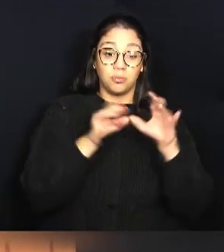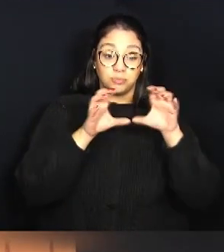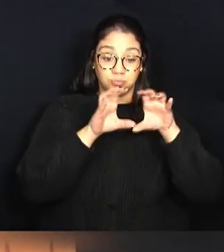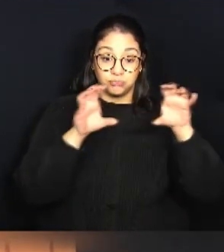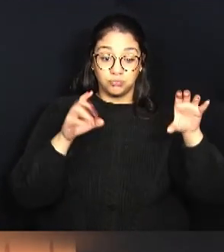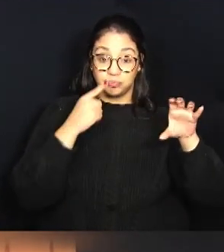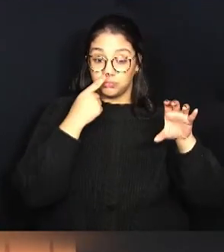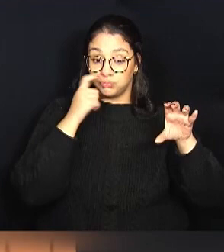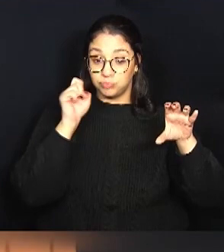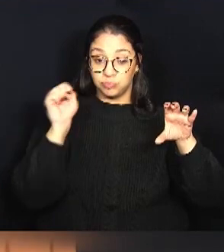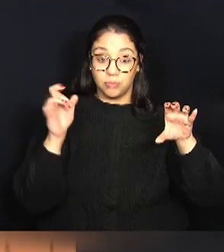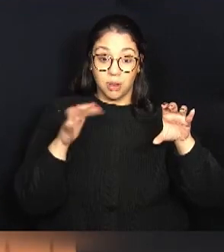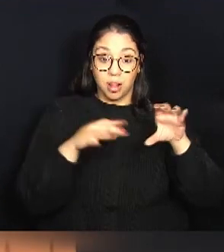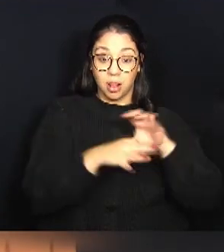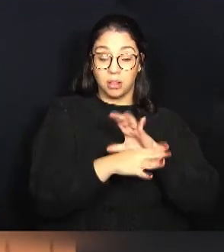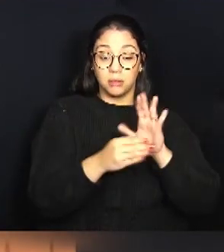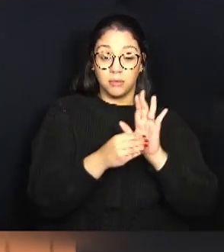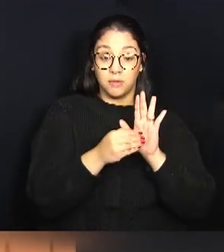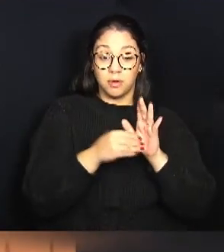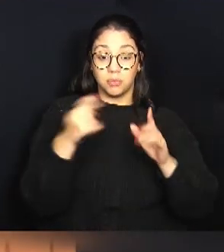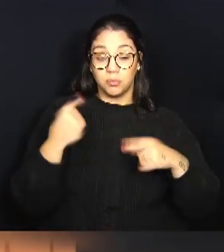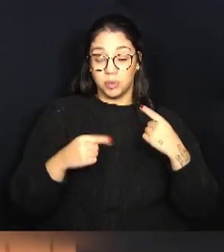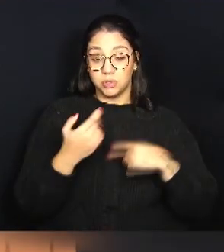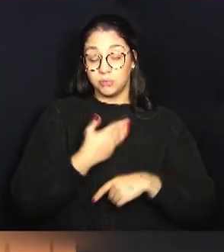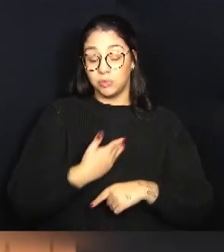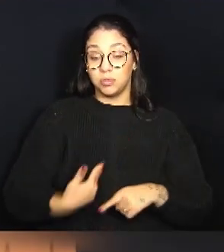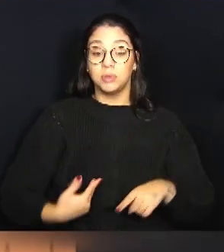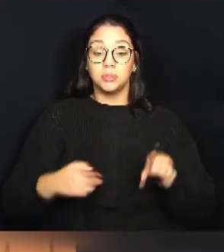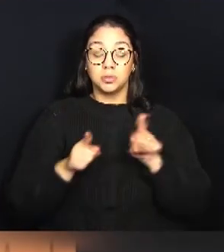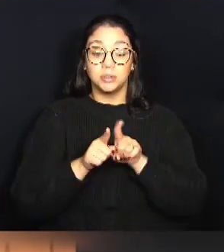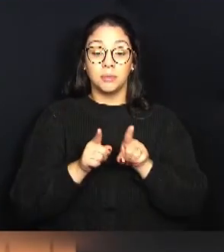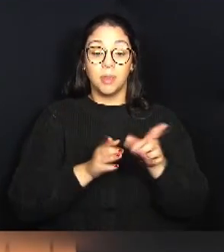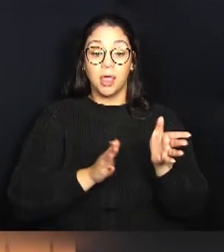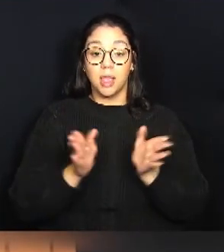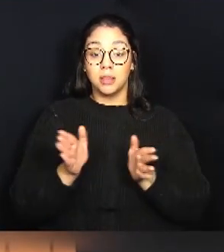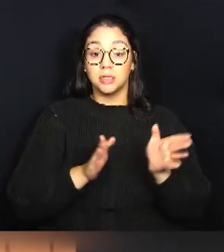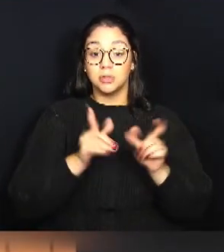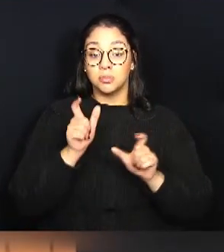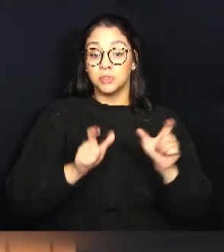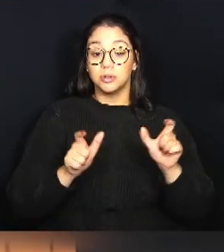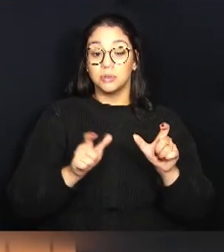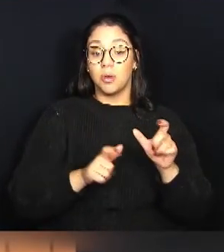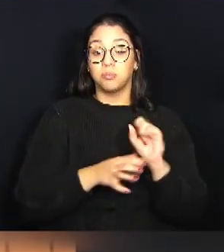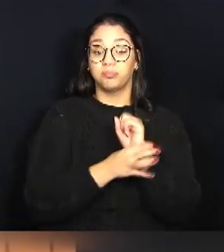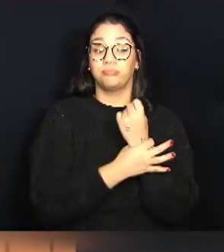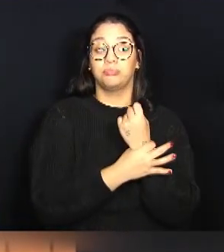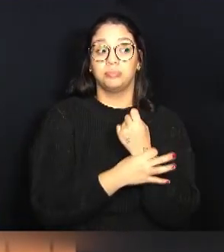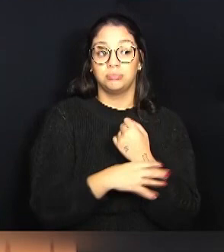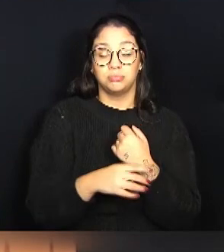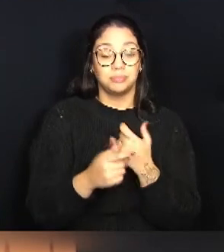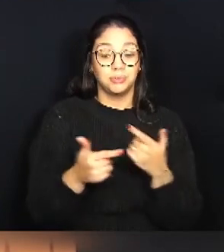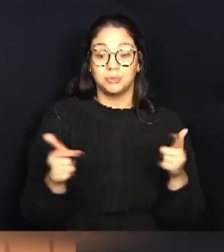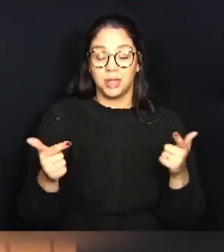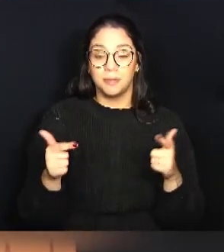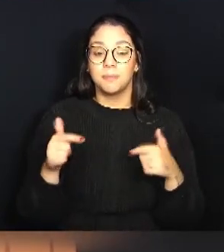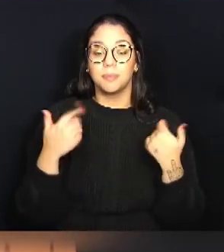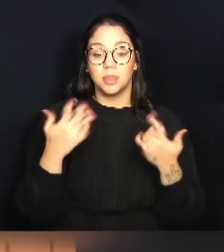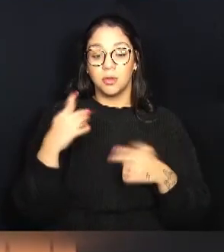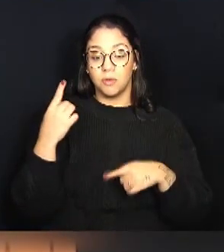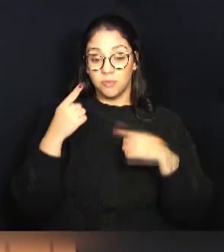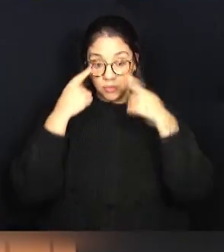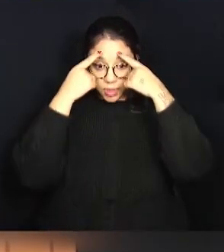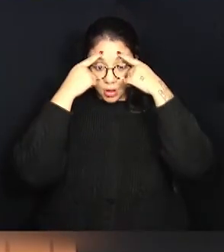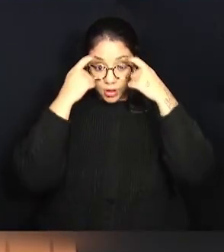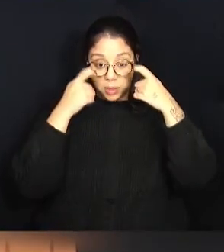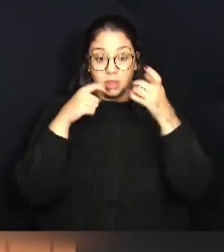de políticas públicas, pela falta de todos os acessos que essas pessoas são privadas. Então, a gente está falando de violência de descaso, de falta